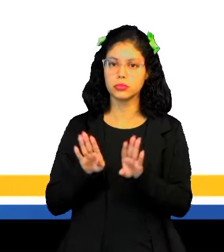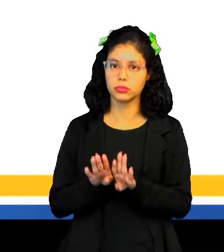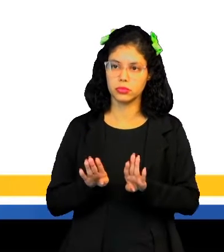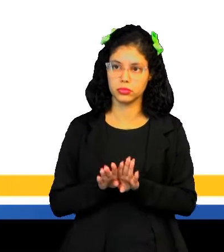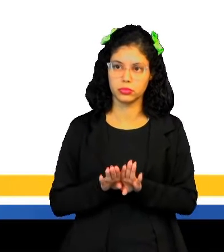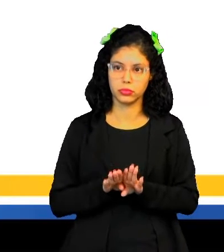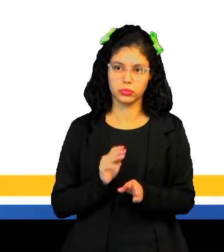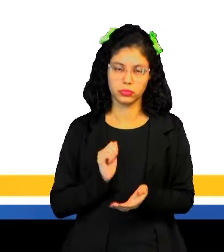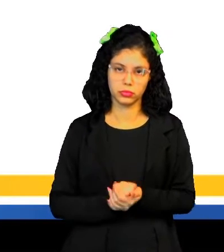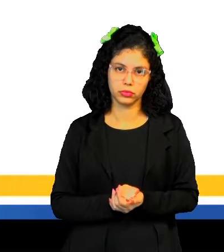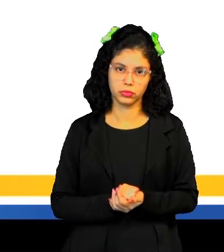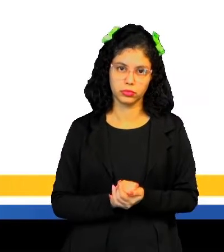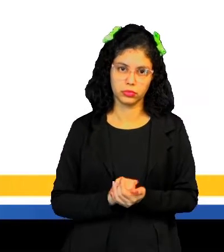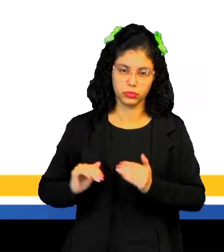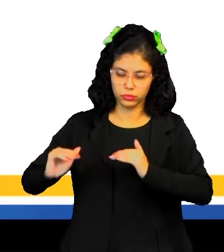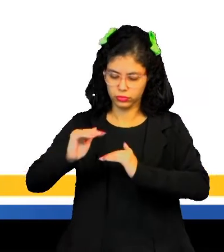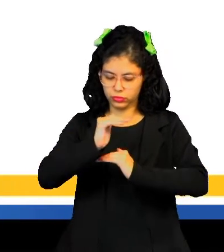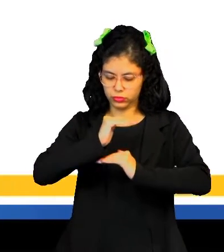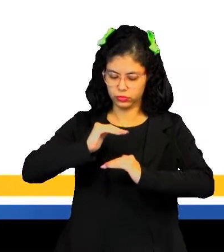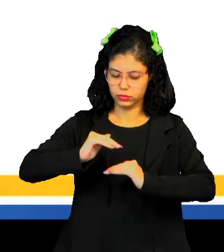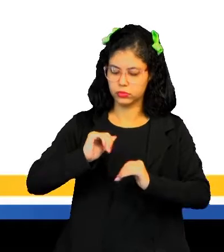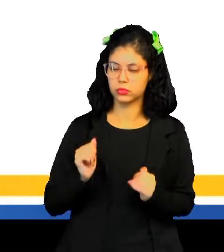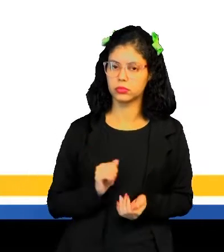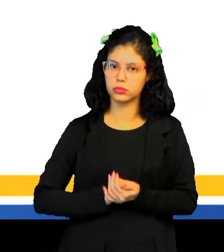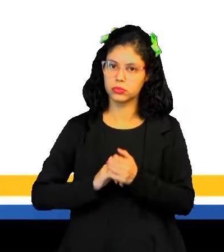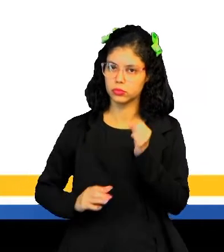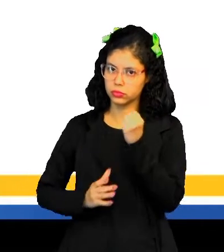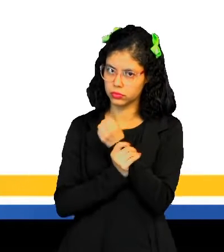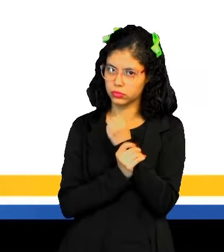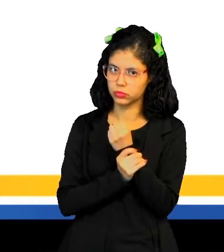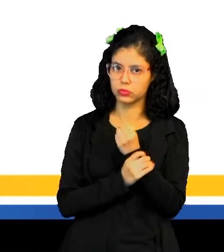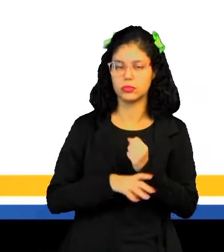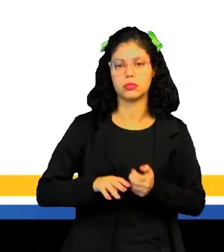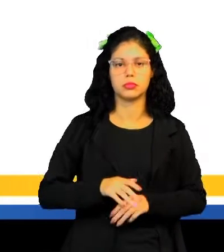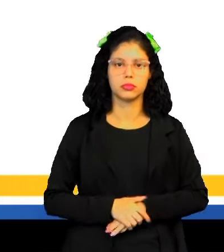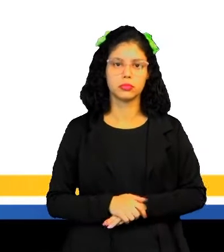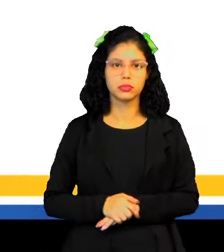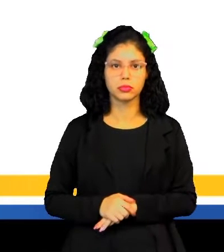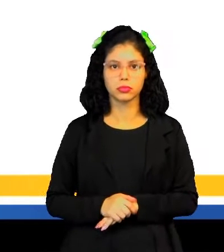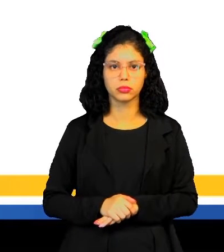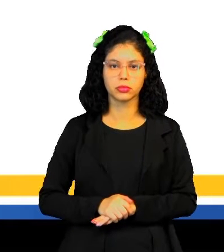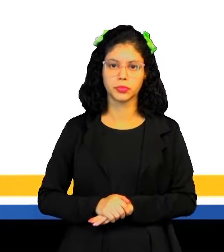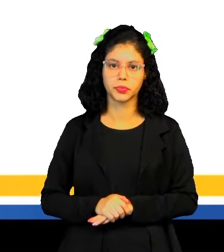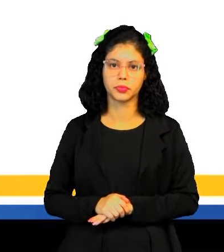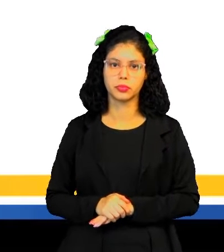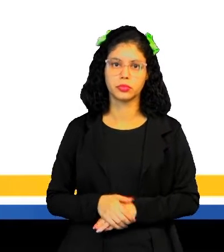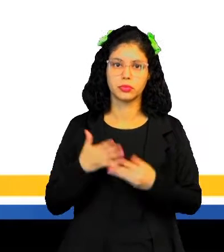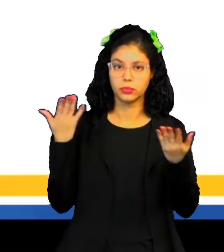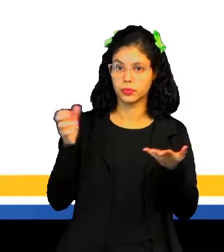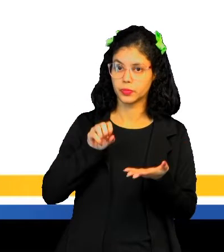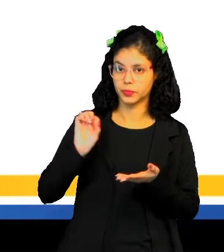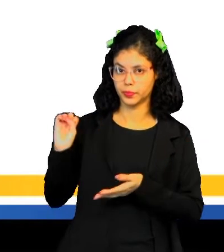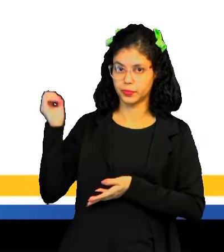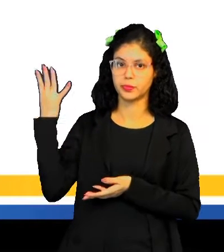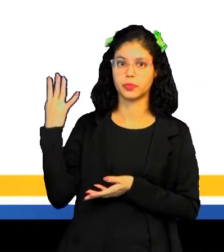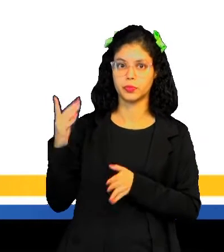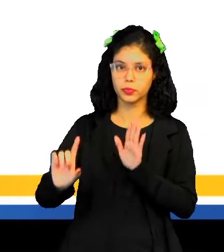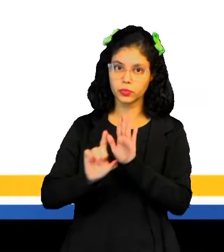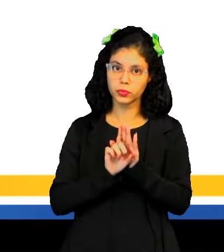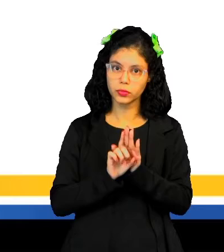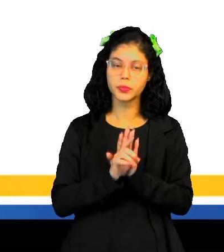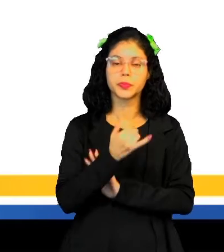da cobertura, da proteção dessa lei da anistia. Desse modo, a